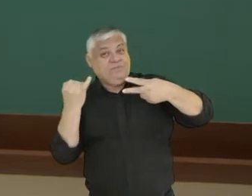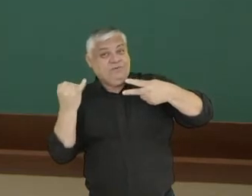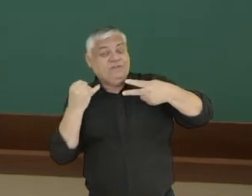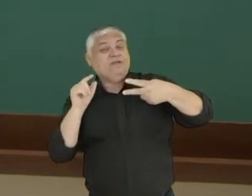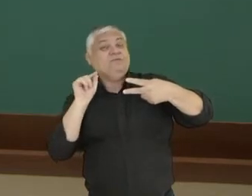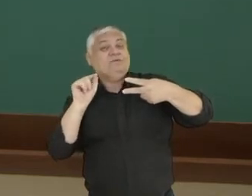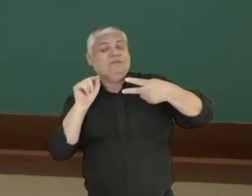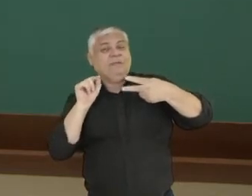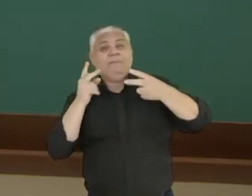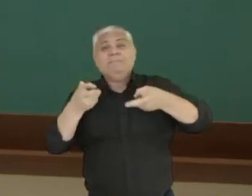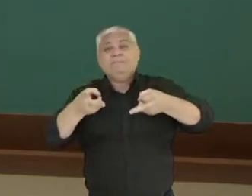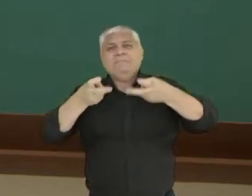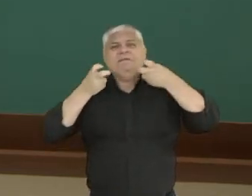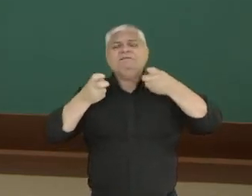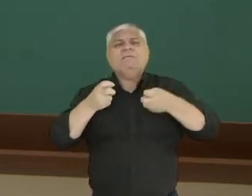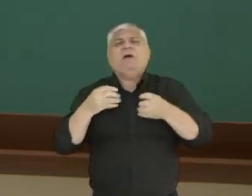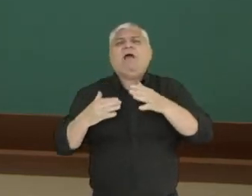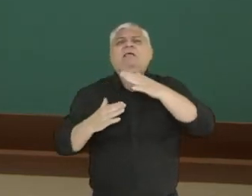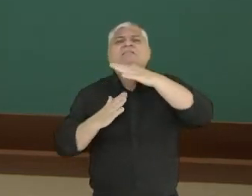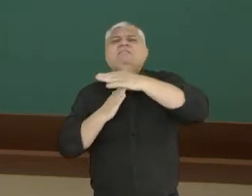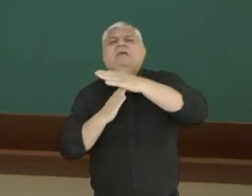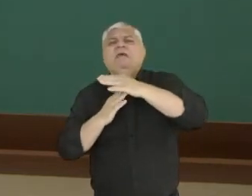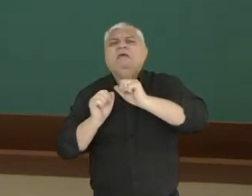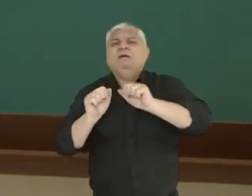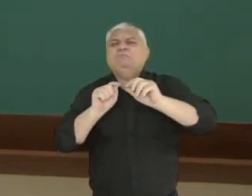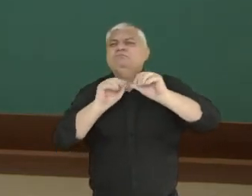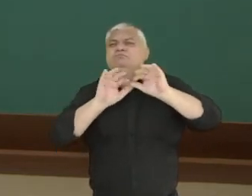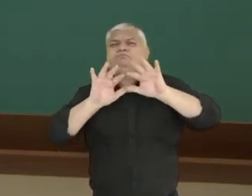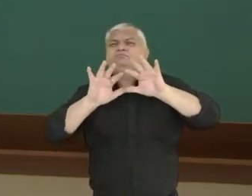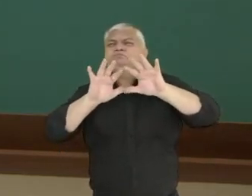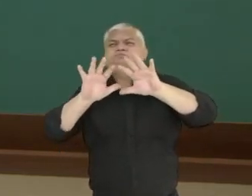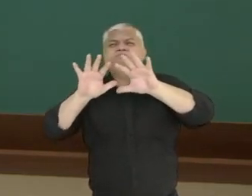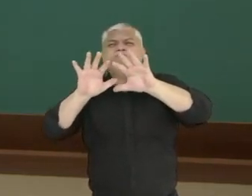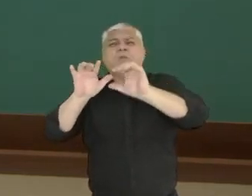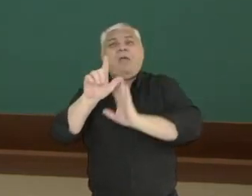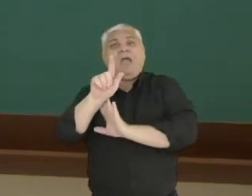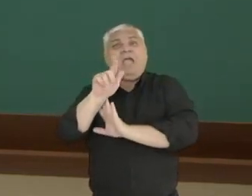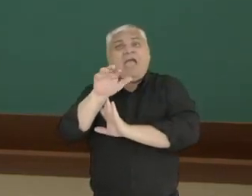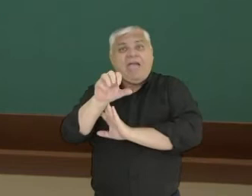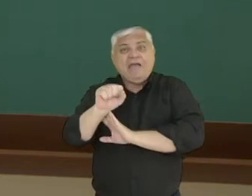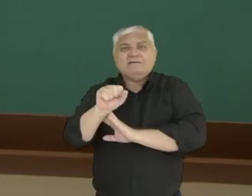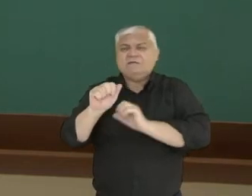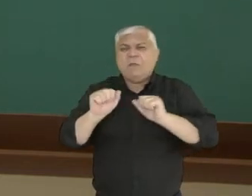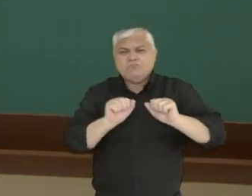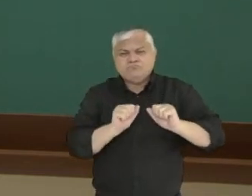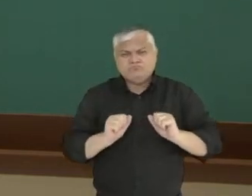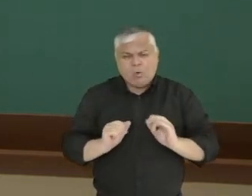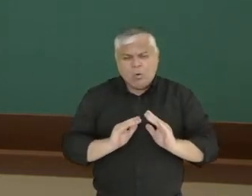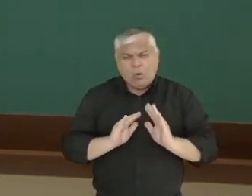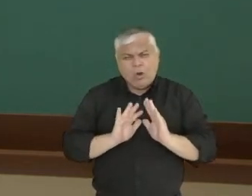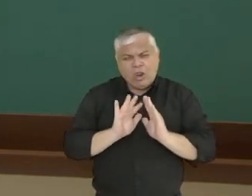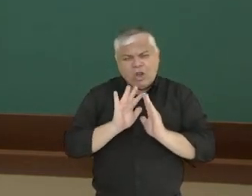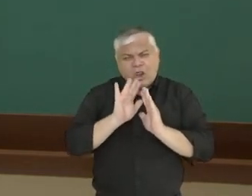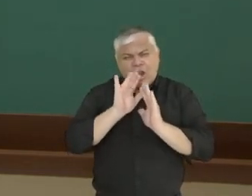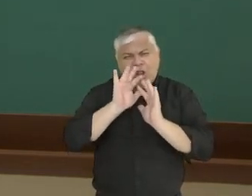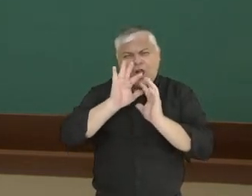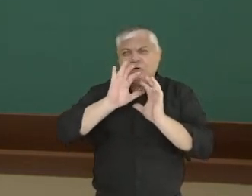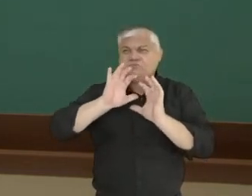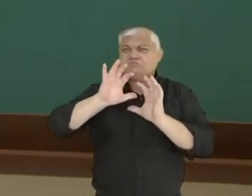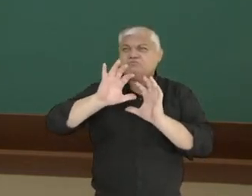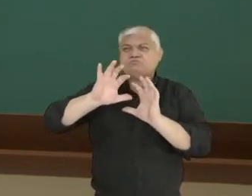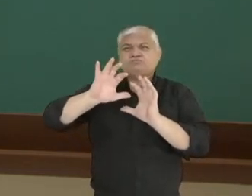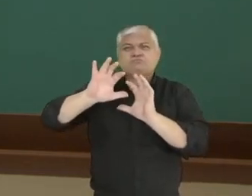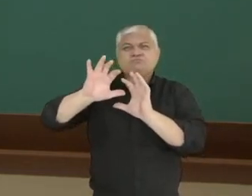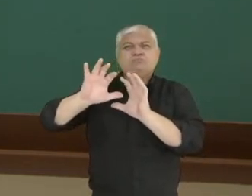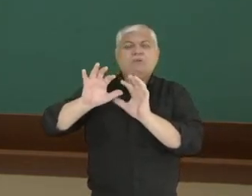importância perceber até onde que a fumaça com esses gases que foram expelidos do vulcão, até onde eles conseguiram